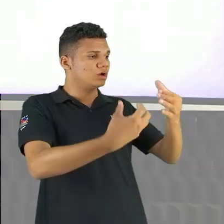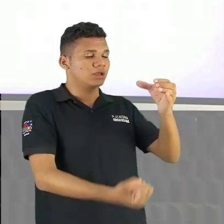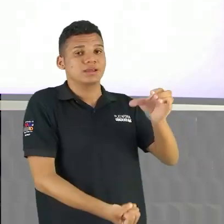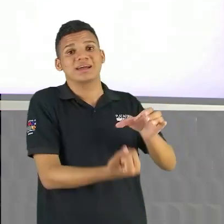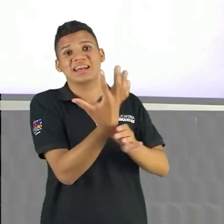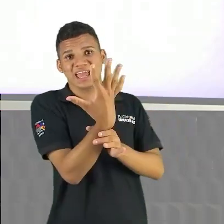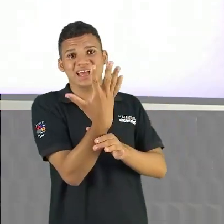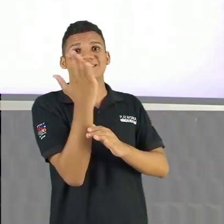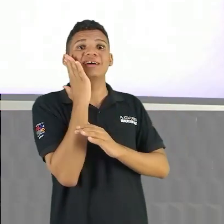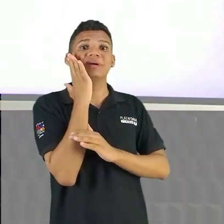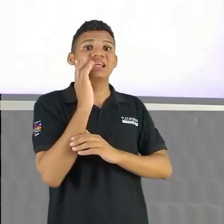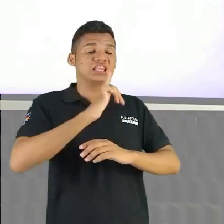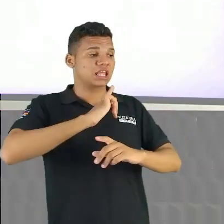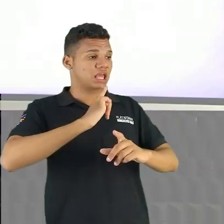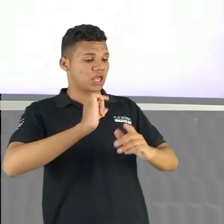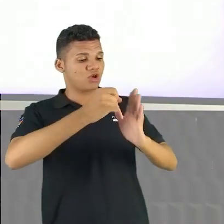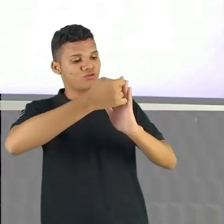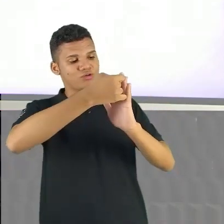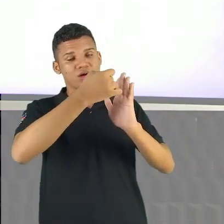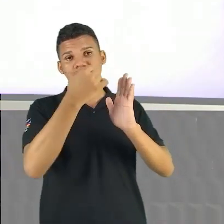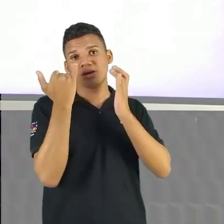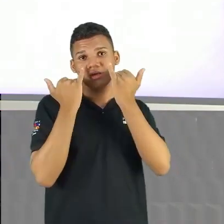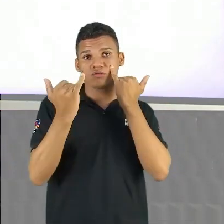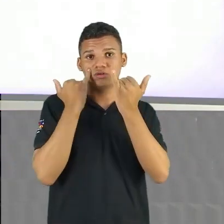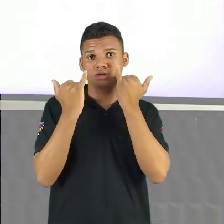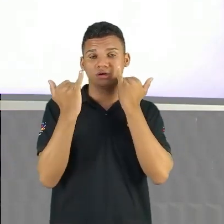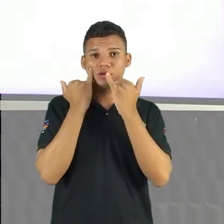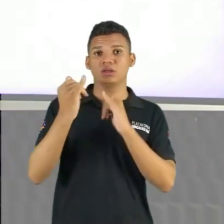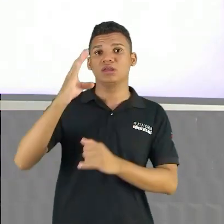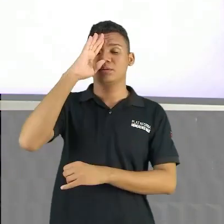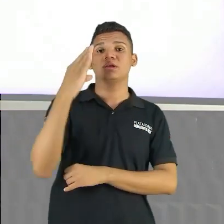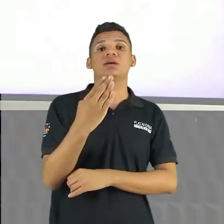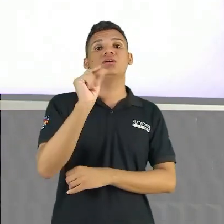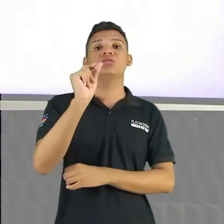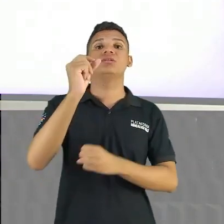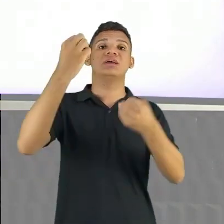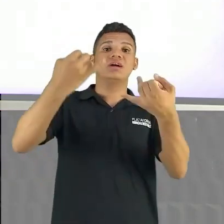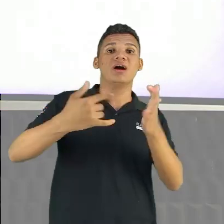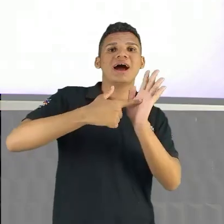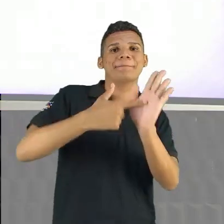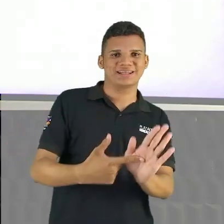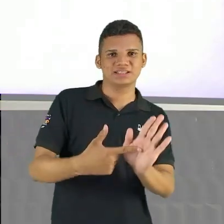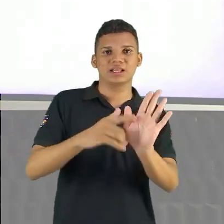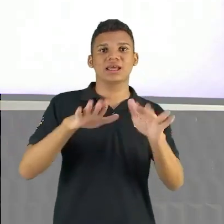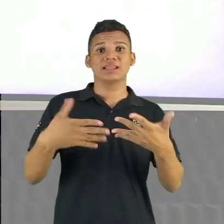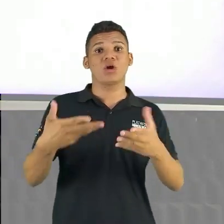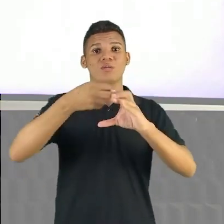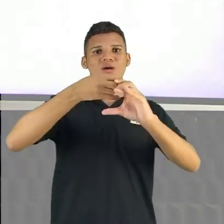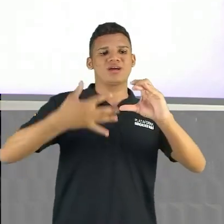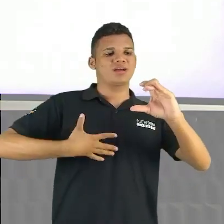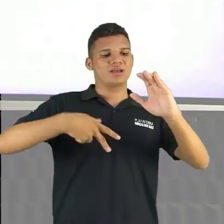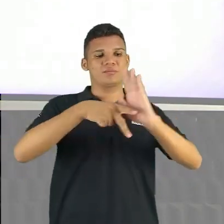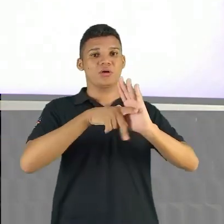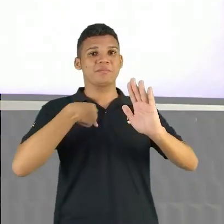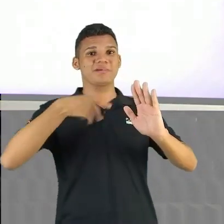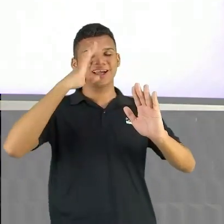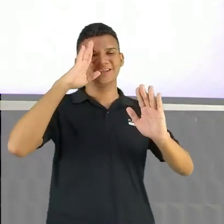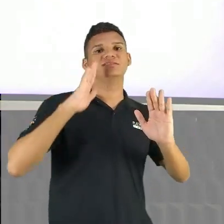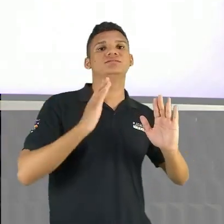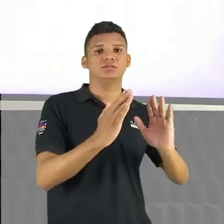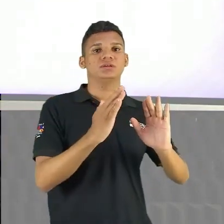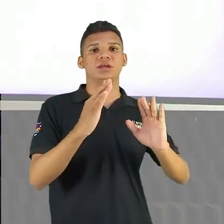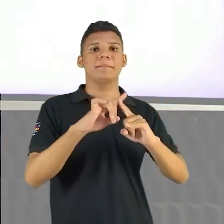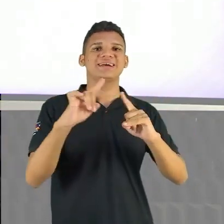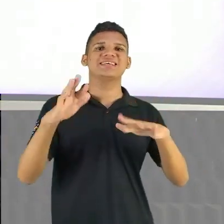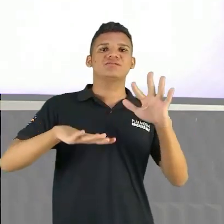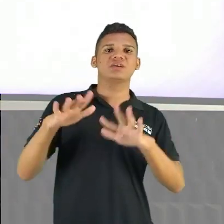apurar informações e principalmente comprovar então uma das características principal principais